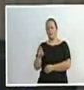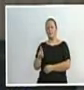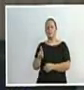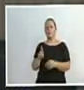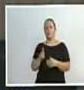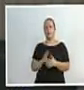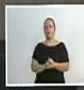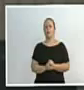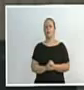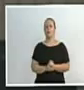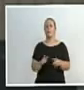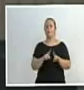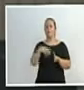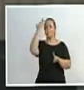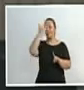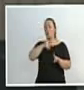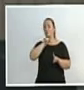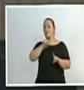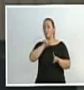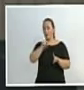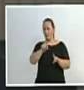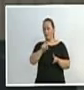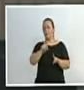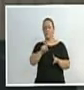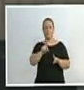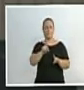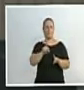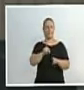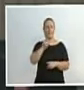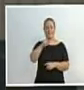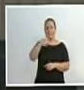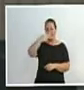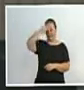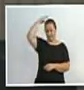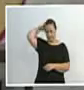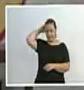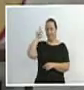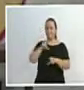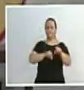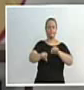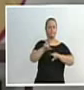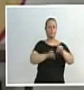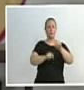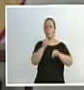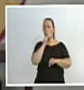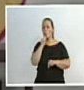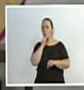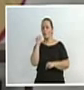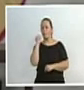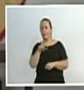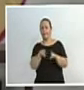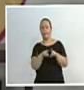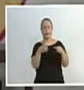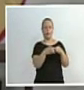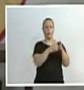e onde já está comprovado que é a base aliada mais ficha suja da história do Brasil. Lamentável. Obrigado.